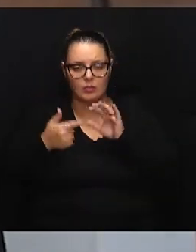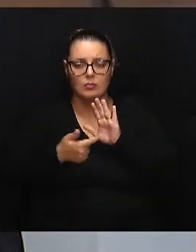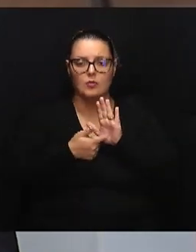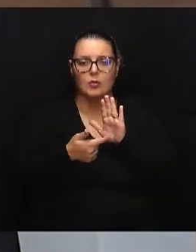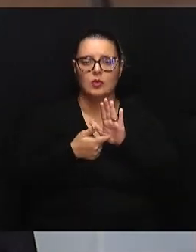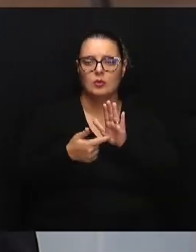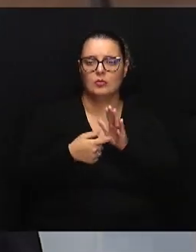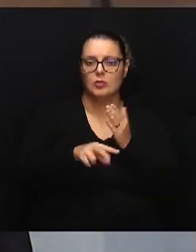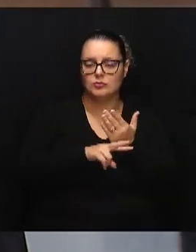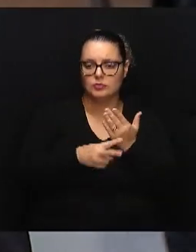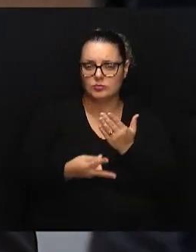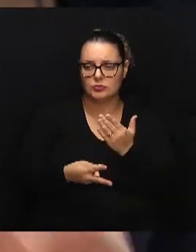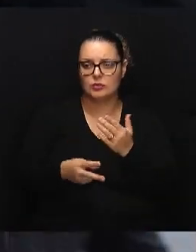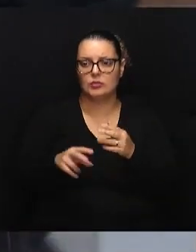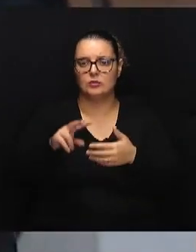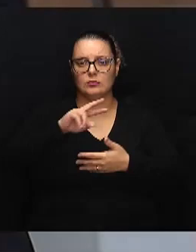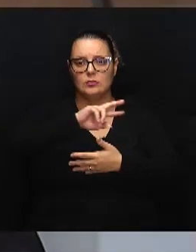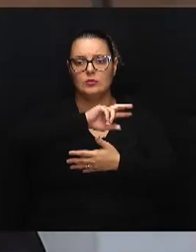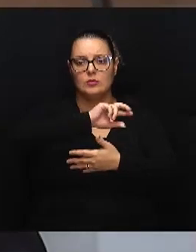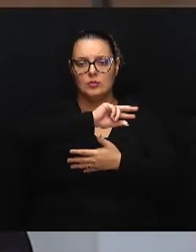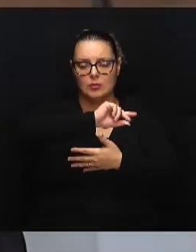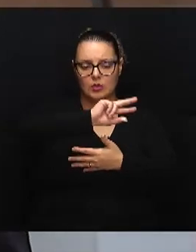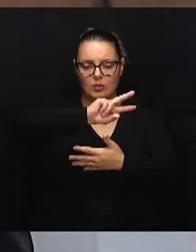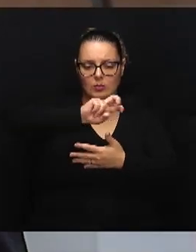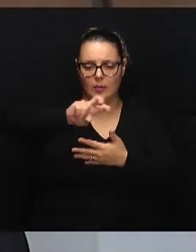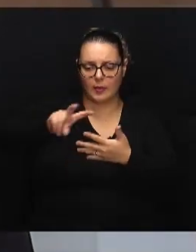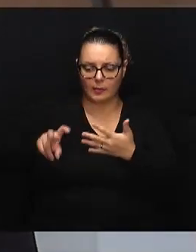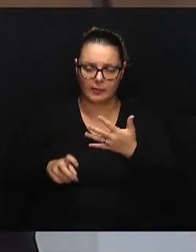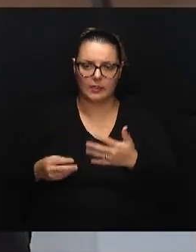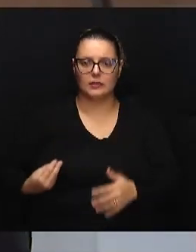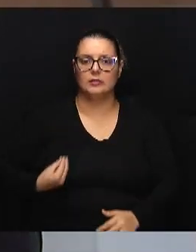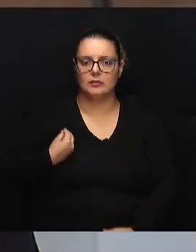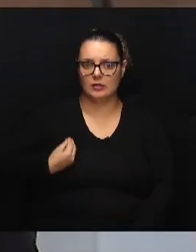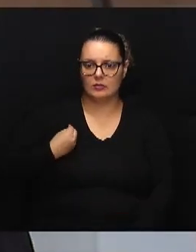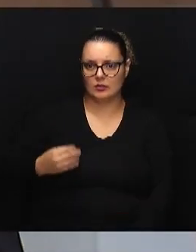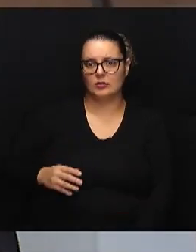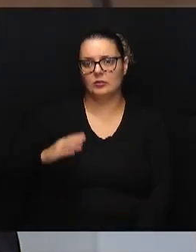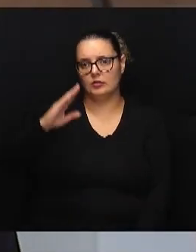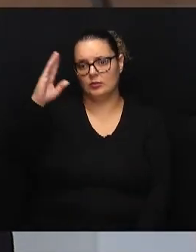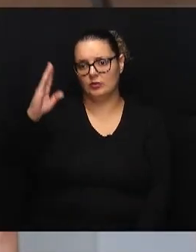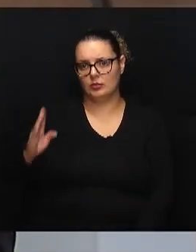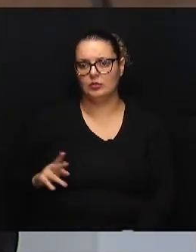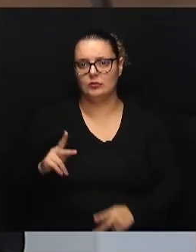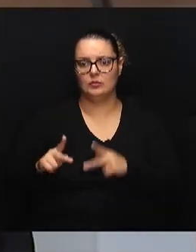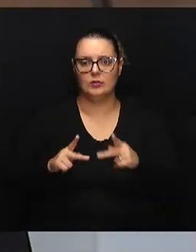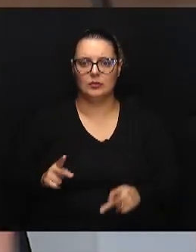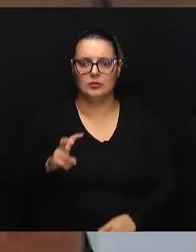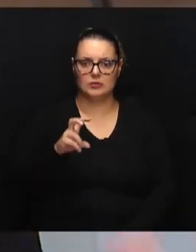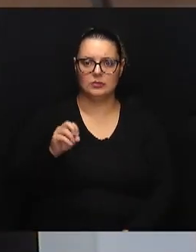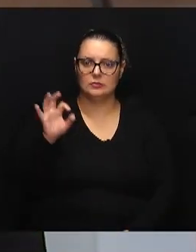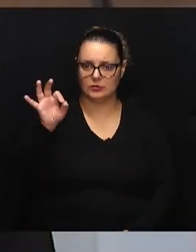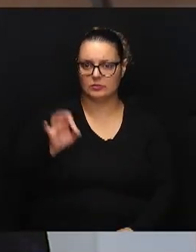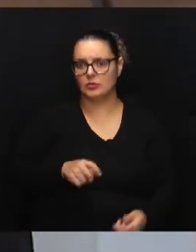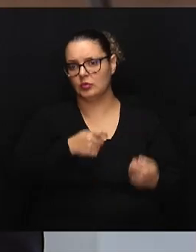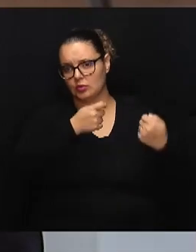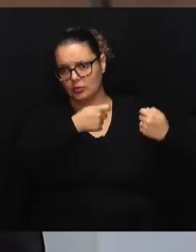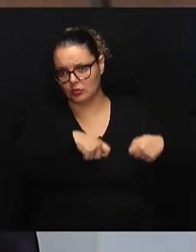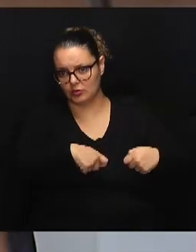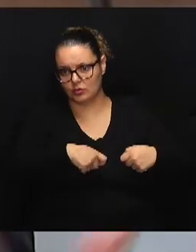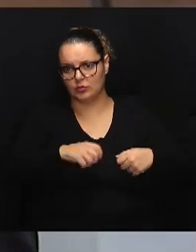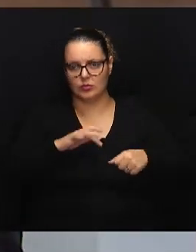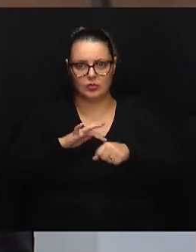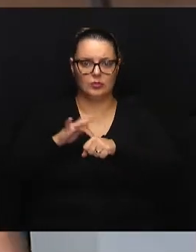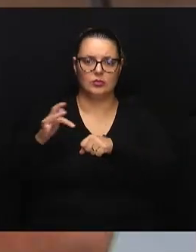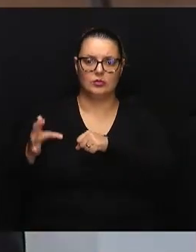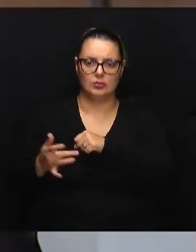o impacto que essas questões têm na vida do povo brasileiro. Quase 50% de quem aposta em rede